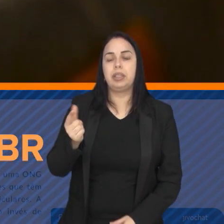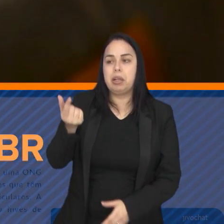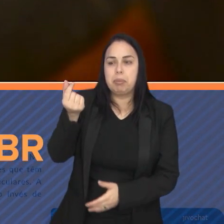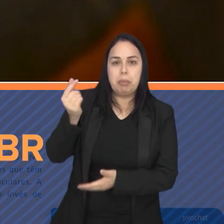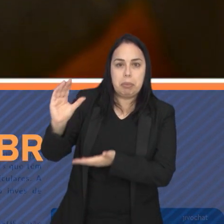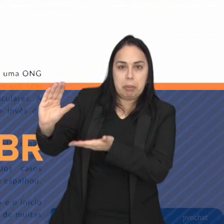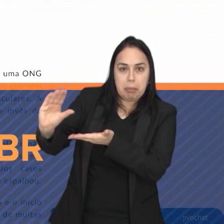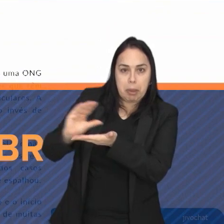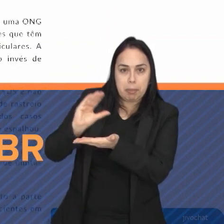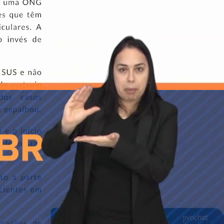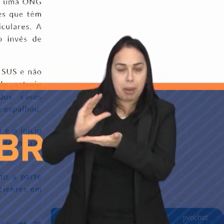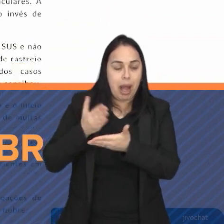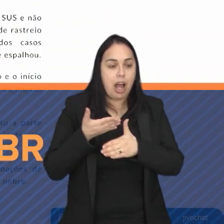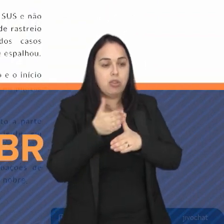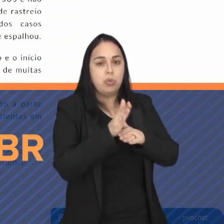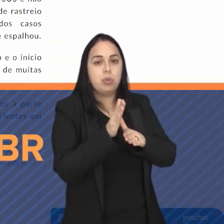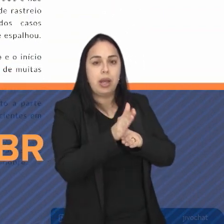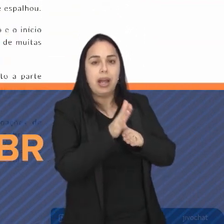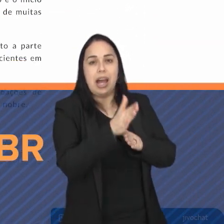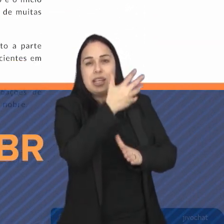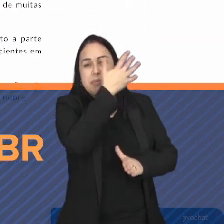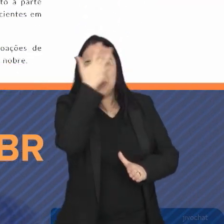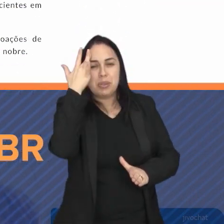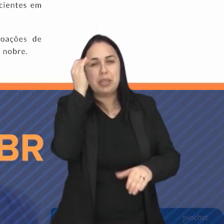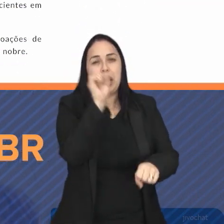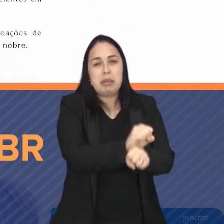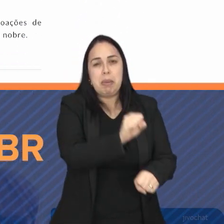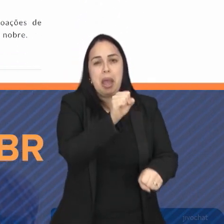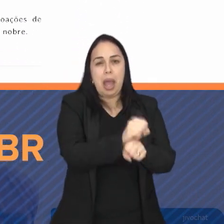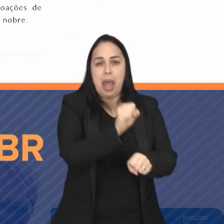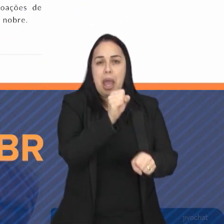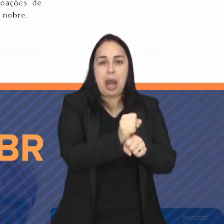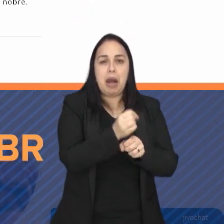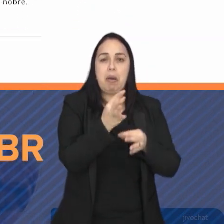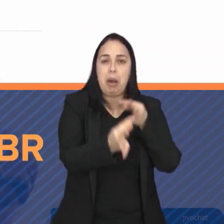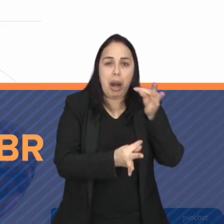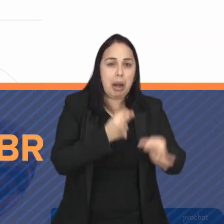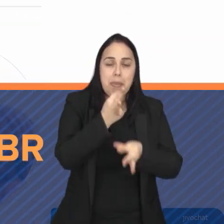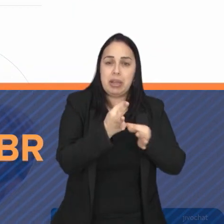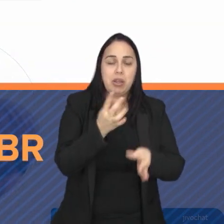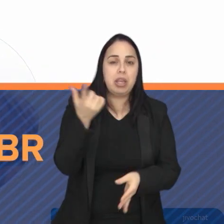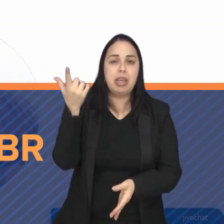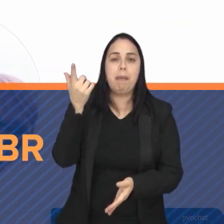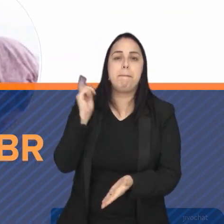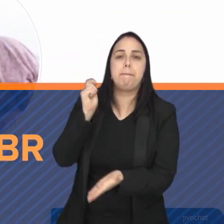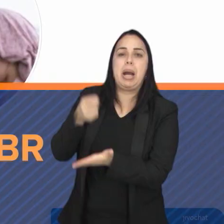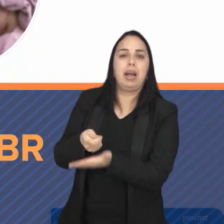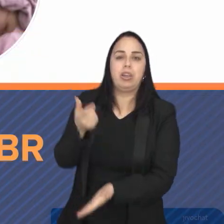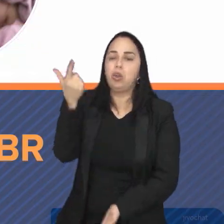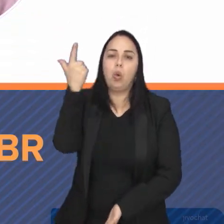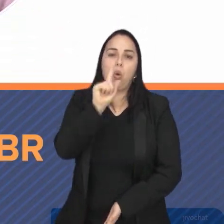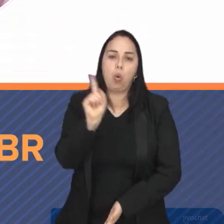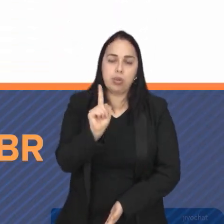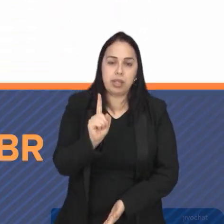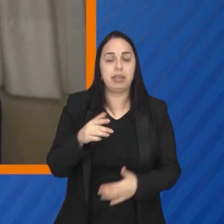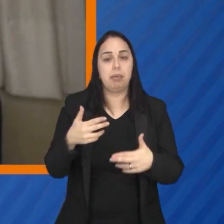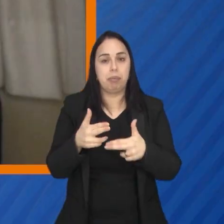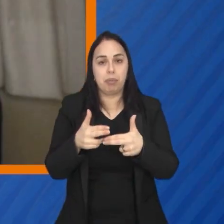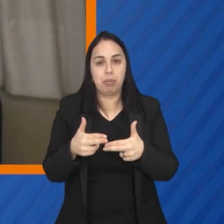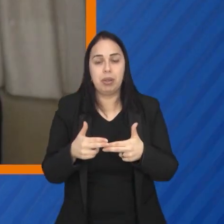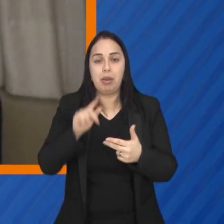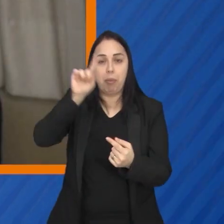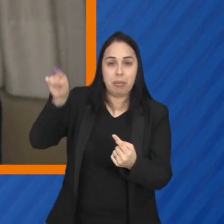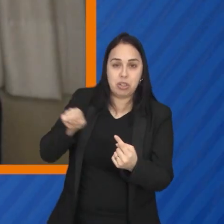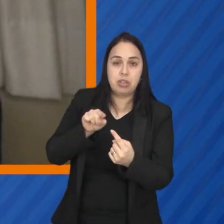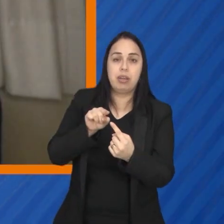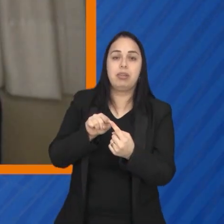doações através de campanhas para ajudar quem ainda está na fila de espera e não tem condições de pagar por uma cirurgia. E a